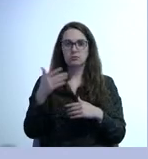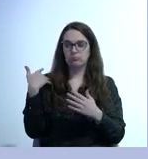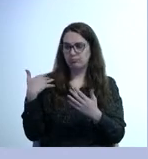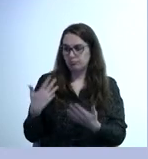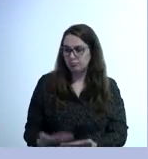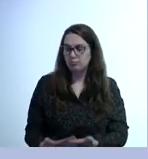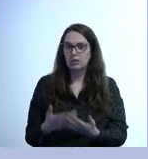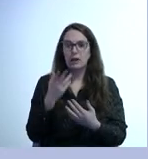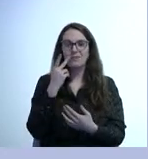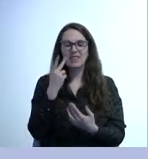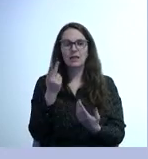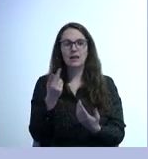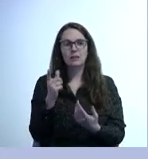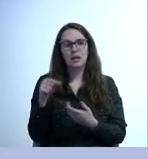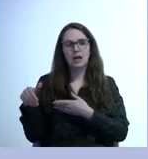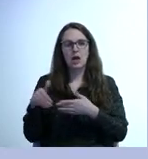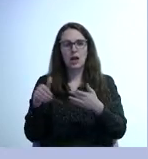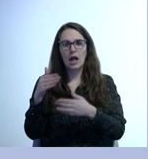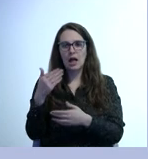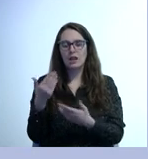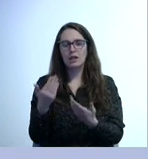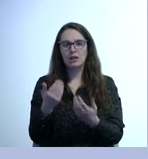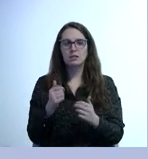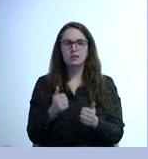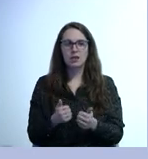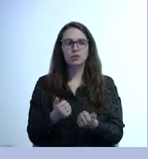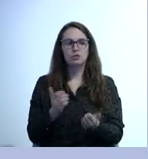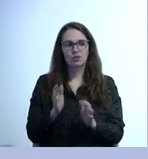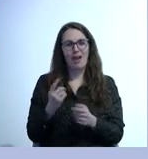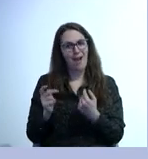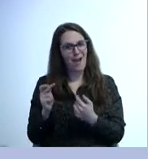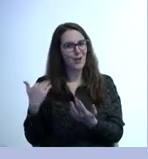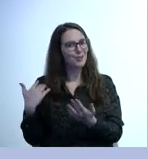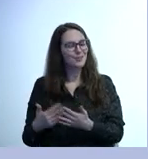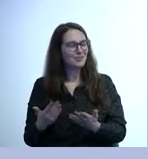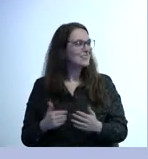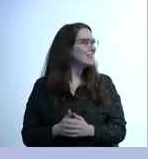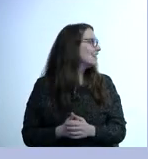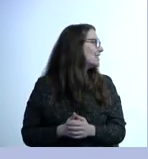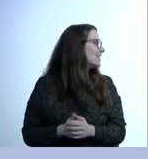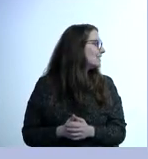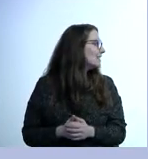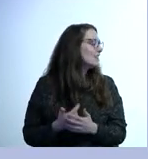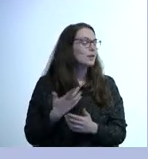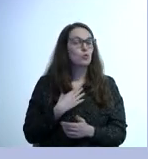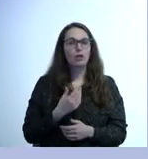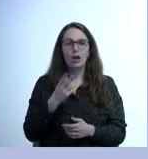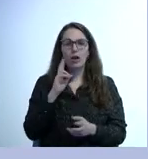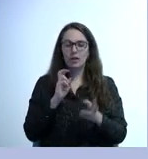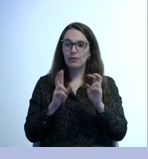sua, não direi longa carreira, mas sempre carreira com uma certa duração, que neste, todos estes exemplos que